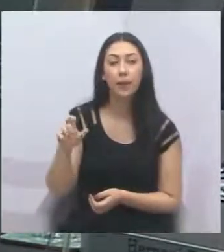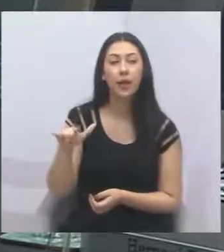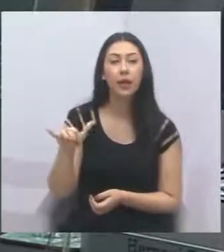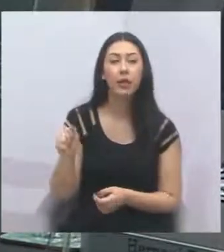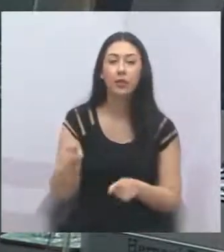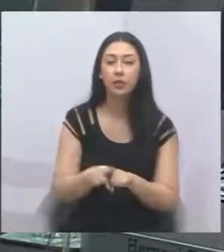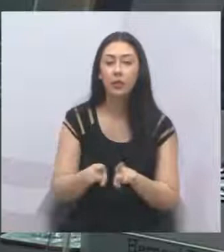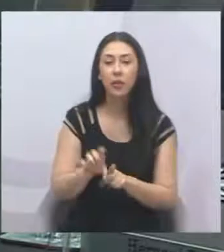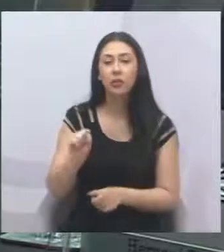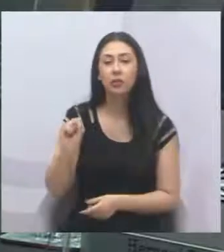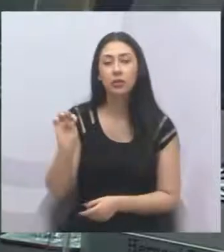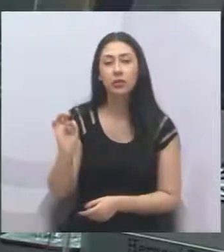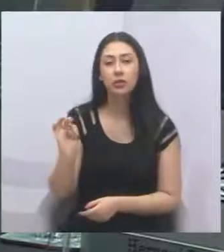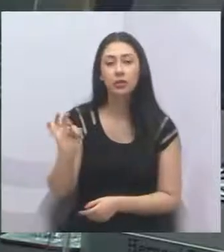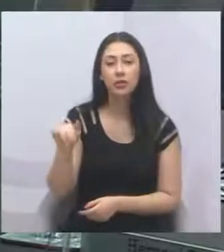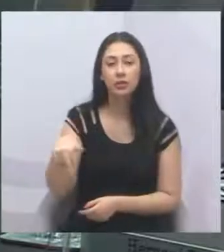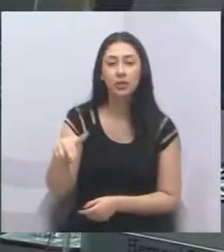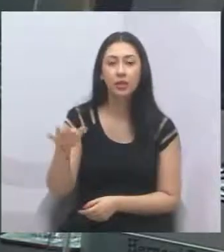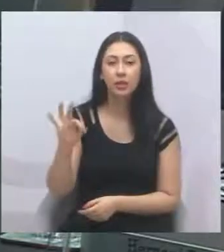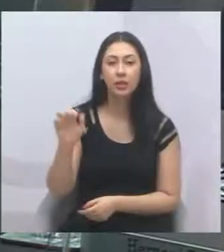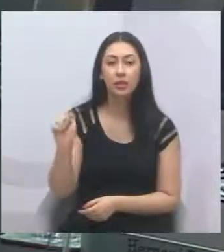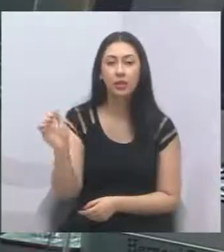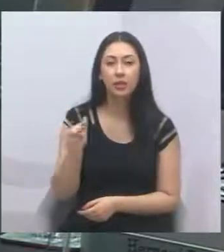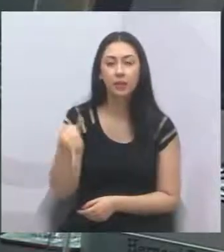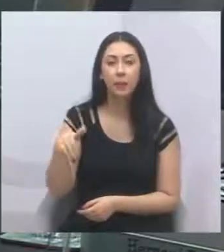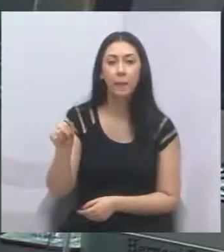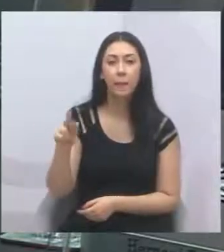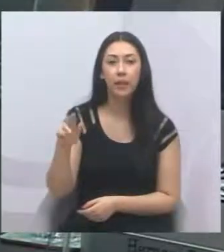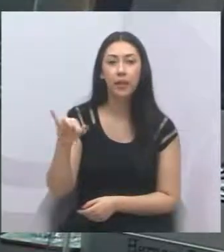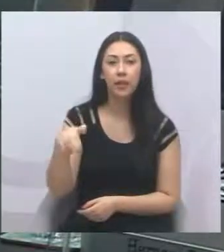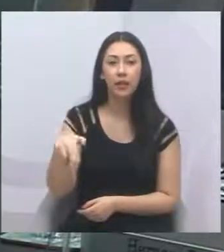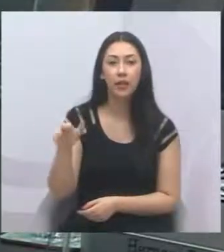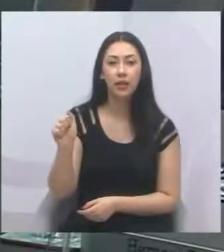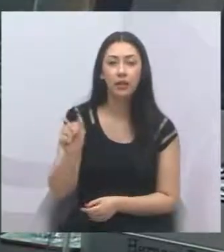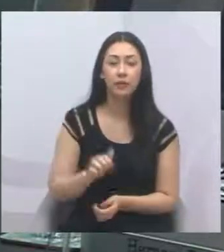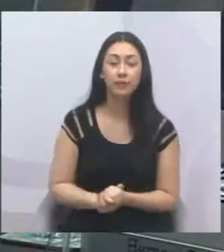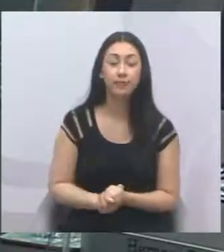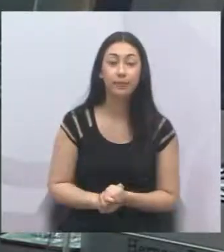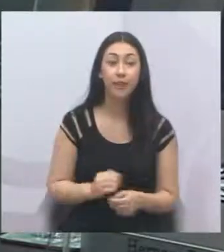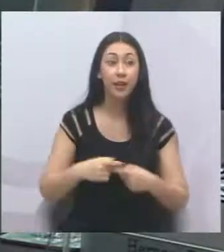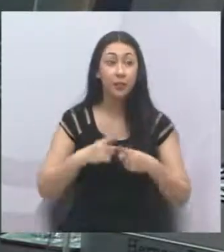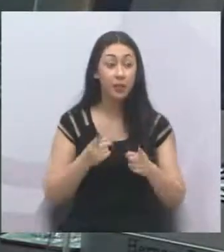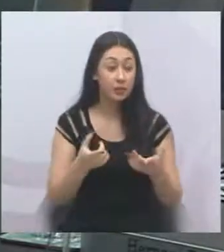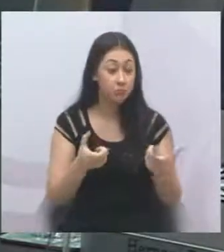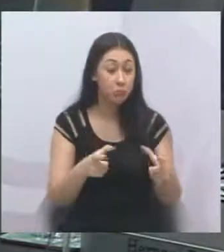Isso, obviamente, é fruto do trabalho de vários vereadores dessa casa, mas a gente não vê o